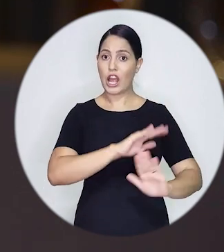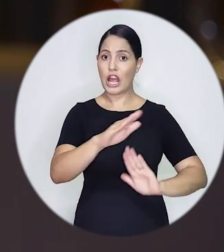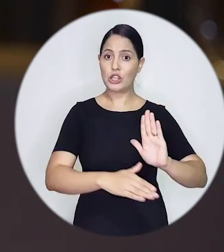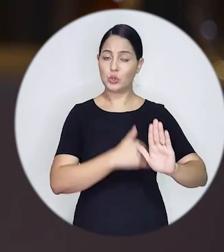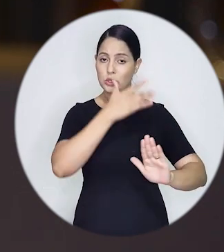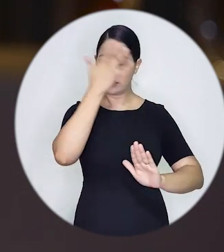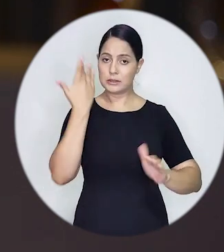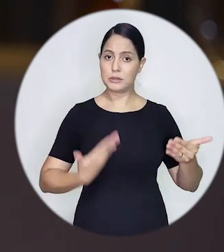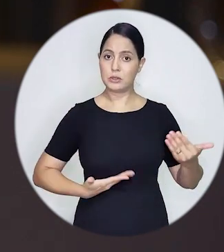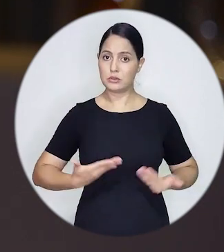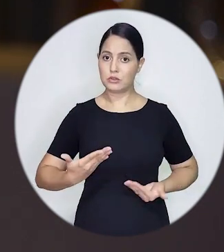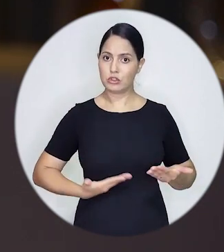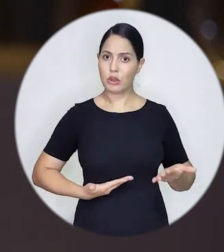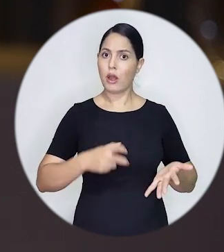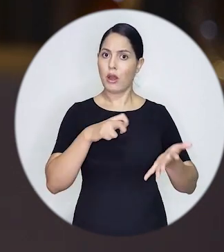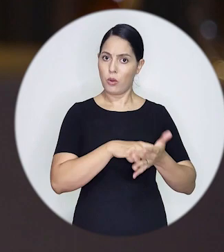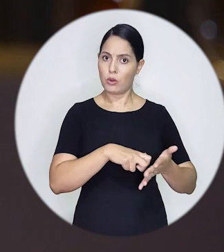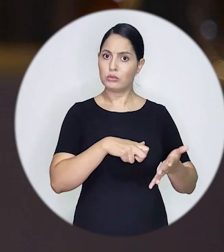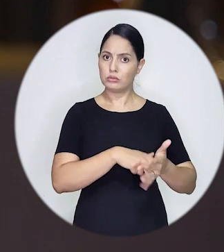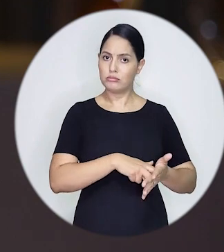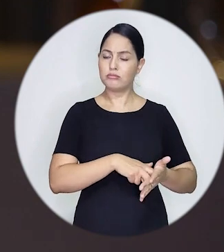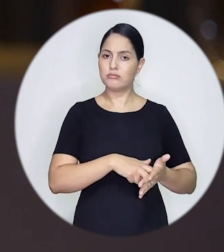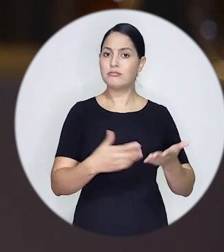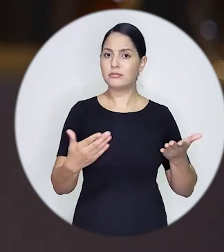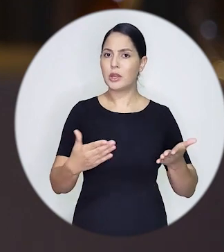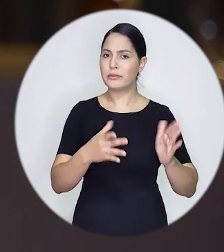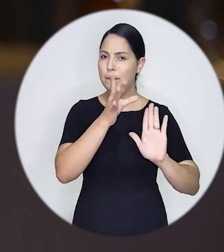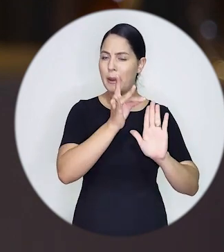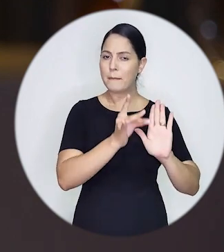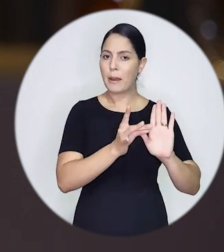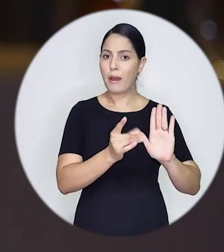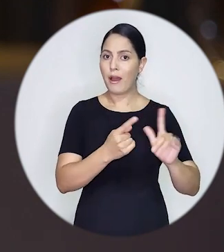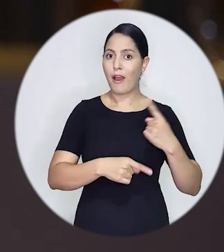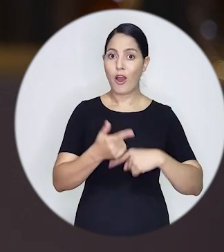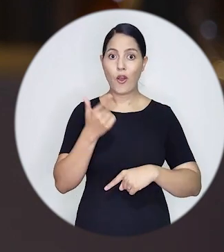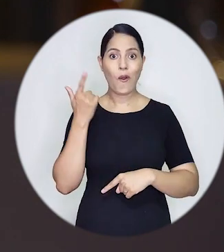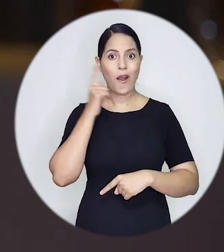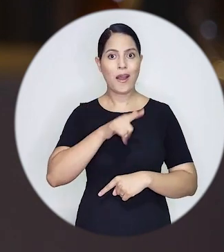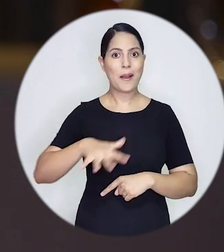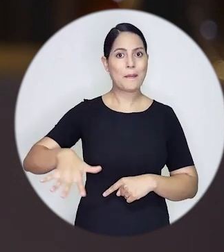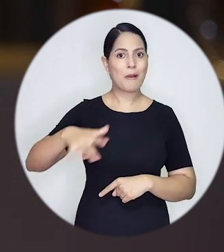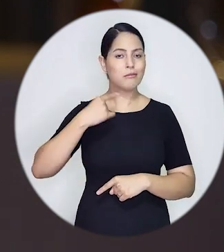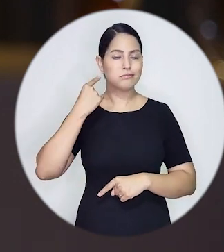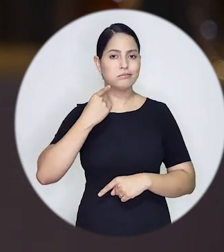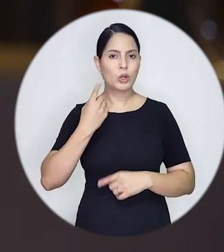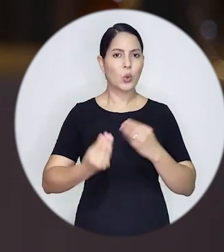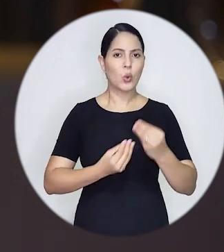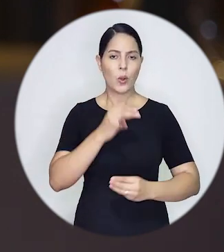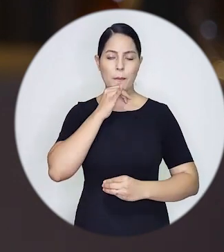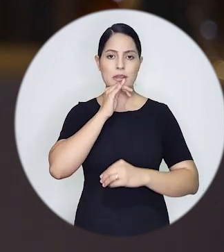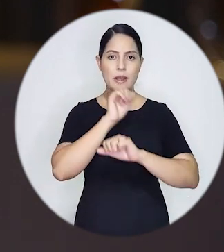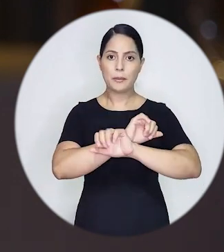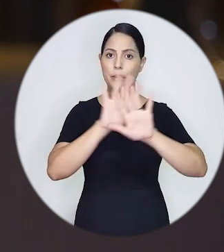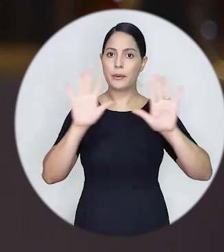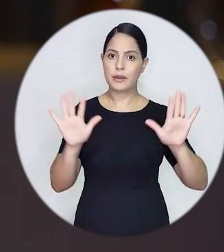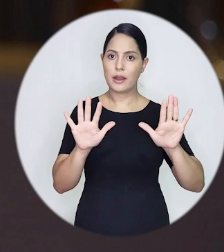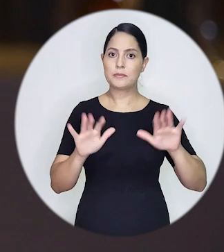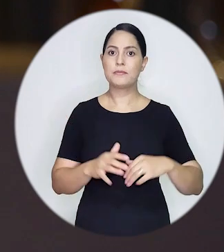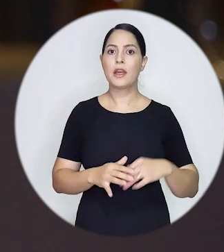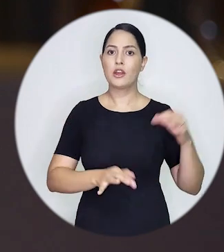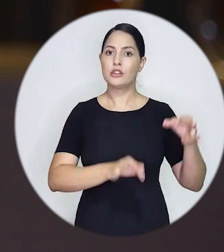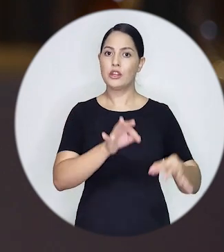regras de conduta aplicáveis a todos os integrantes do órgão. O código prevê, entre outros itens, conquistas para